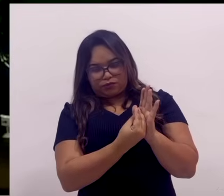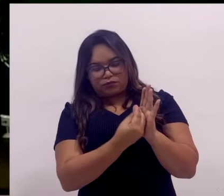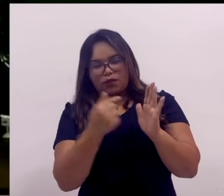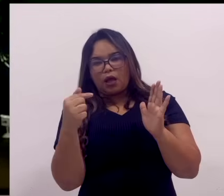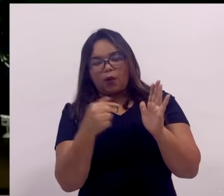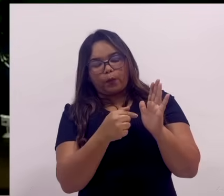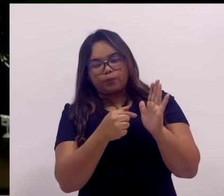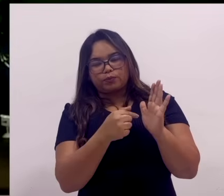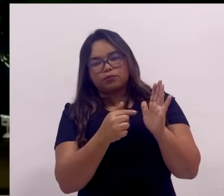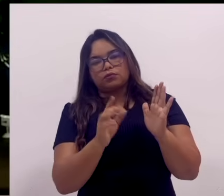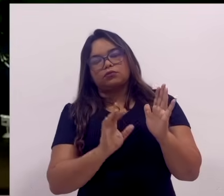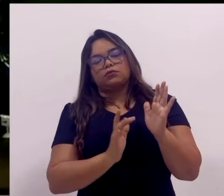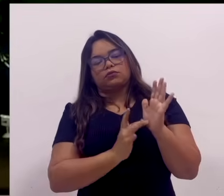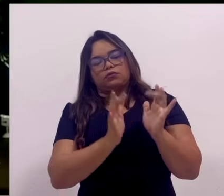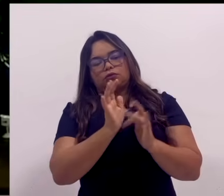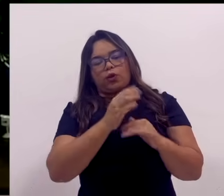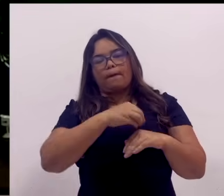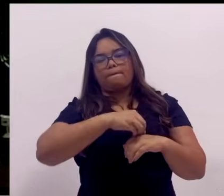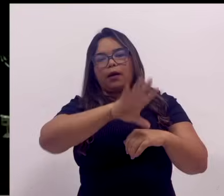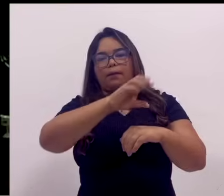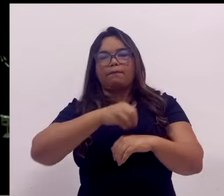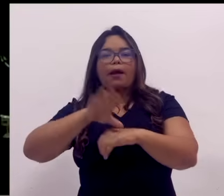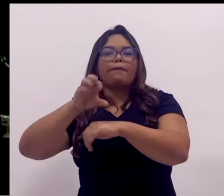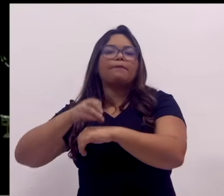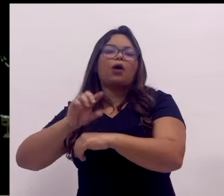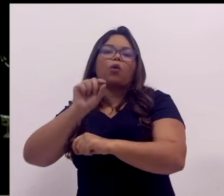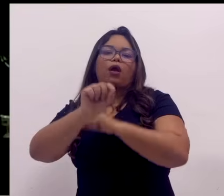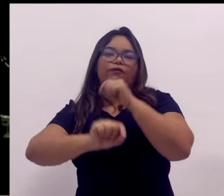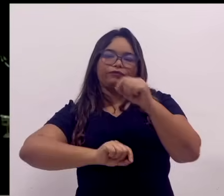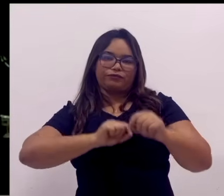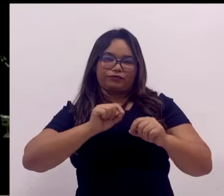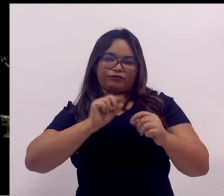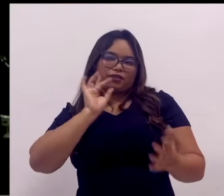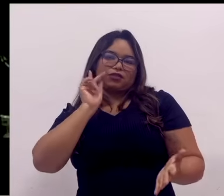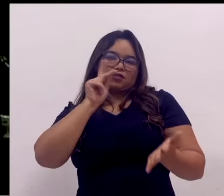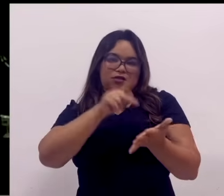Então, a igreja é o meio pelo qual Cristo dissemina a verdade.